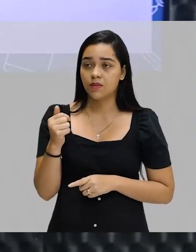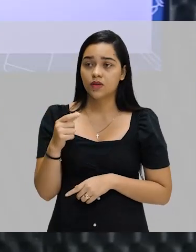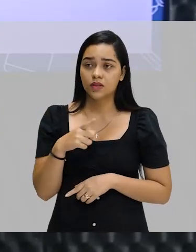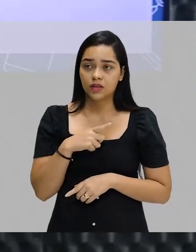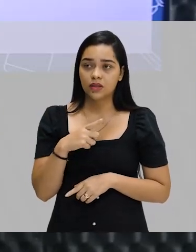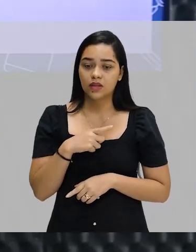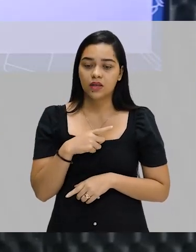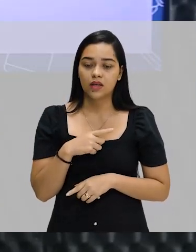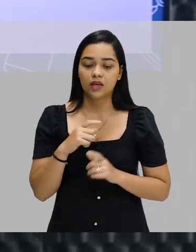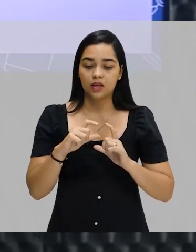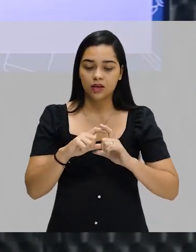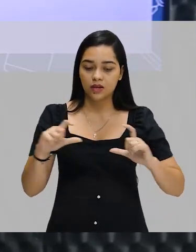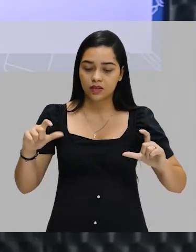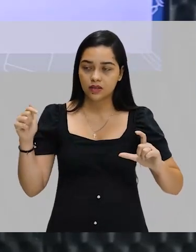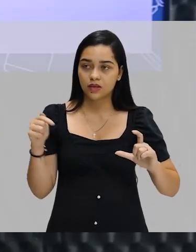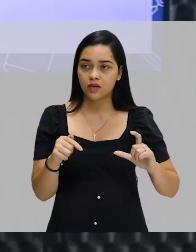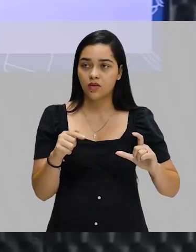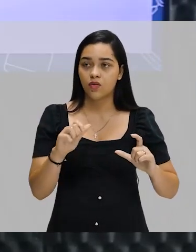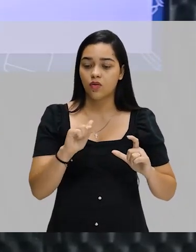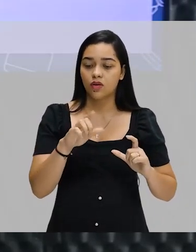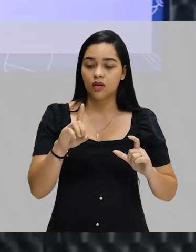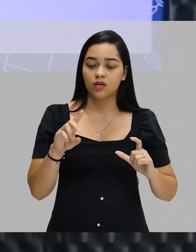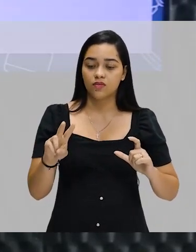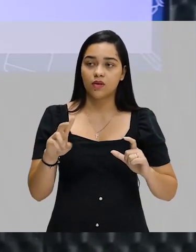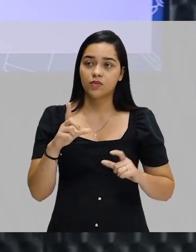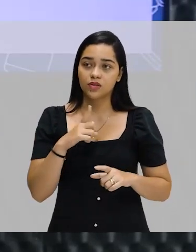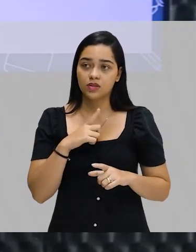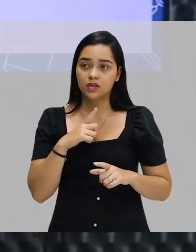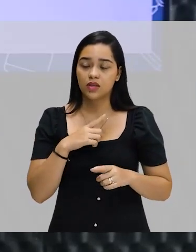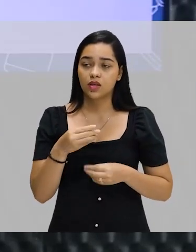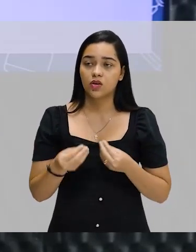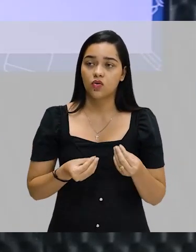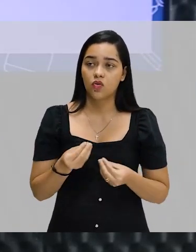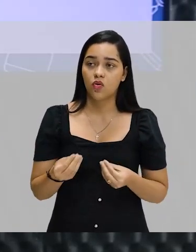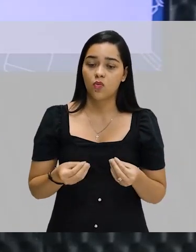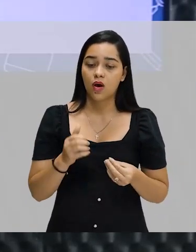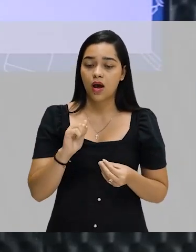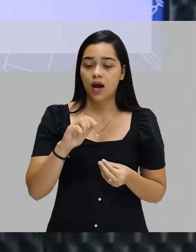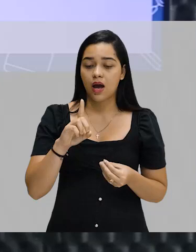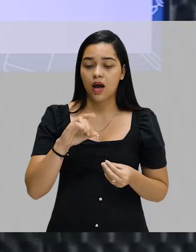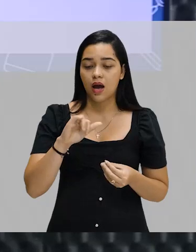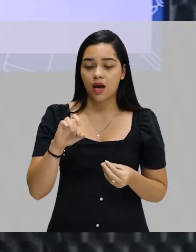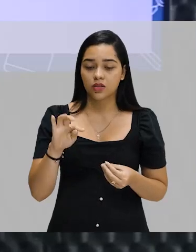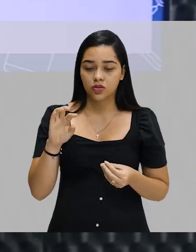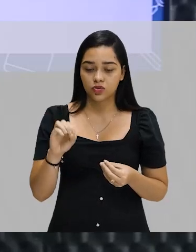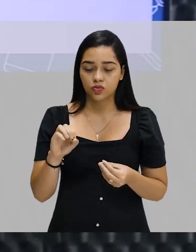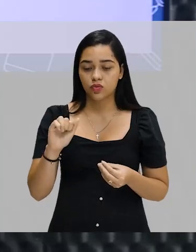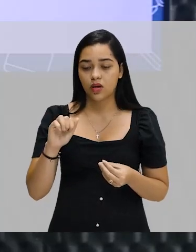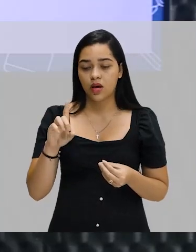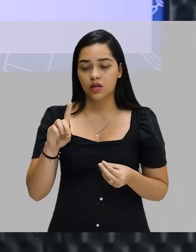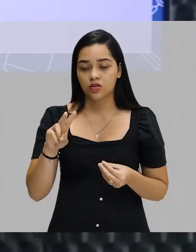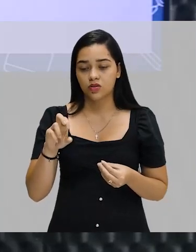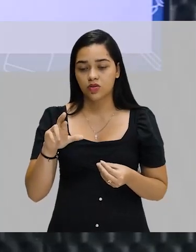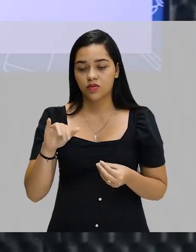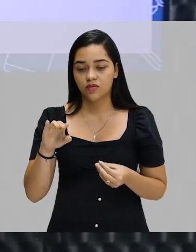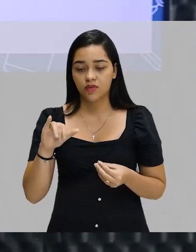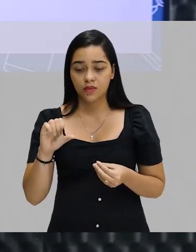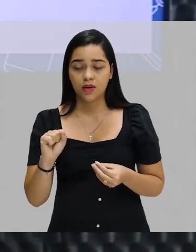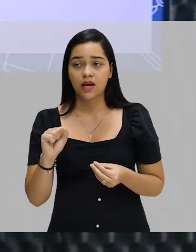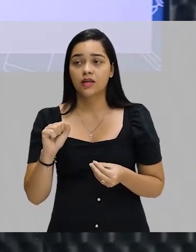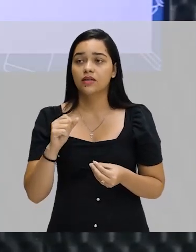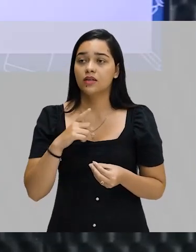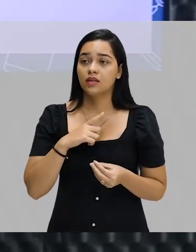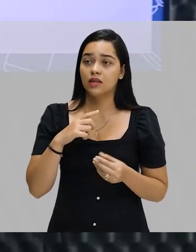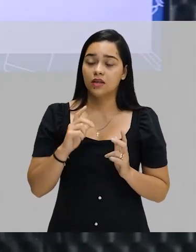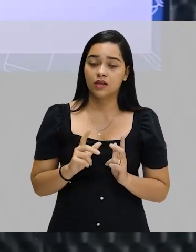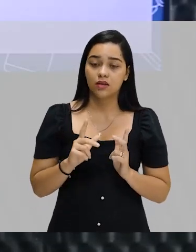na oração, os advérbios funcionam como adjuntos adverbiais, obedecendo